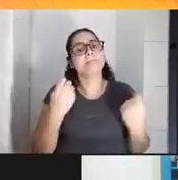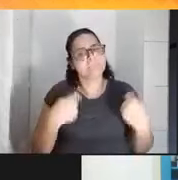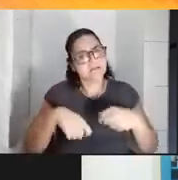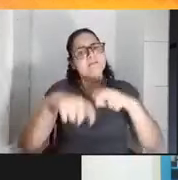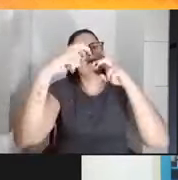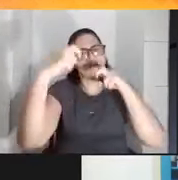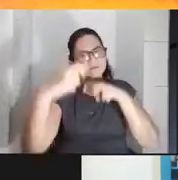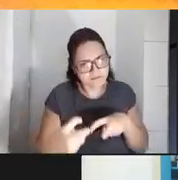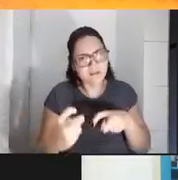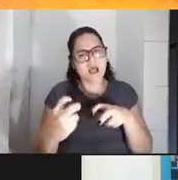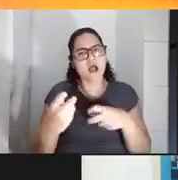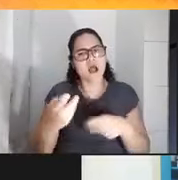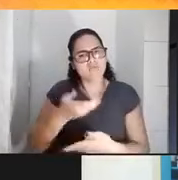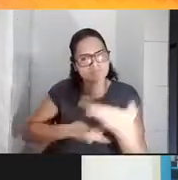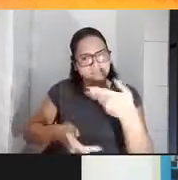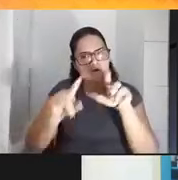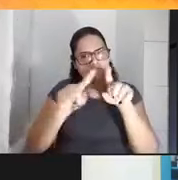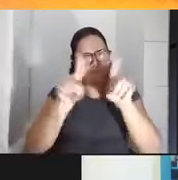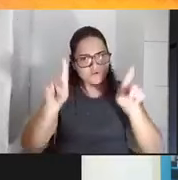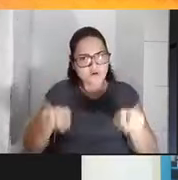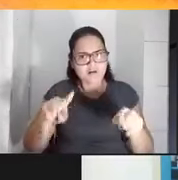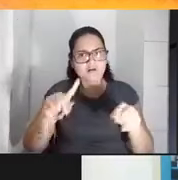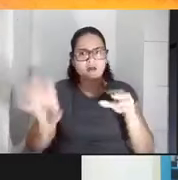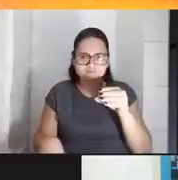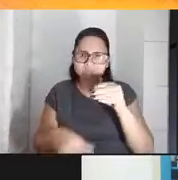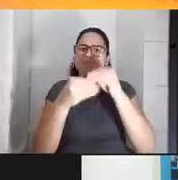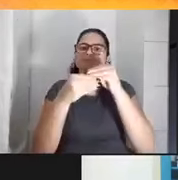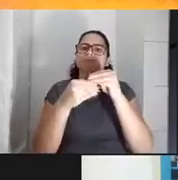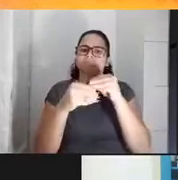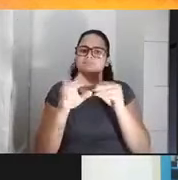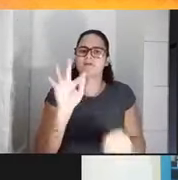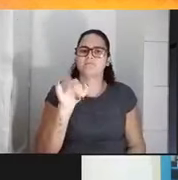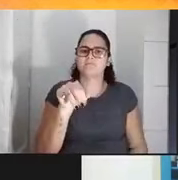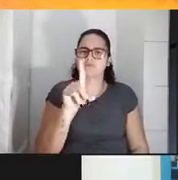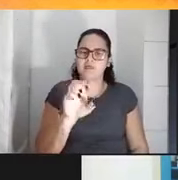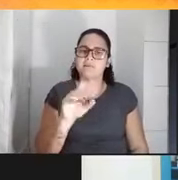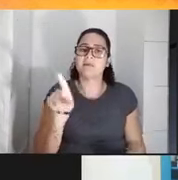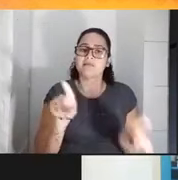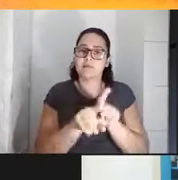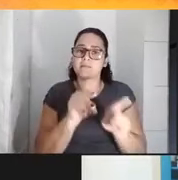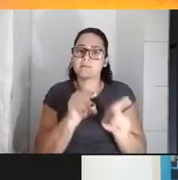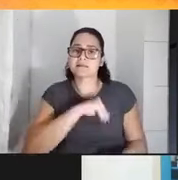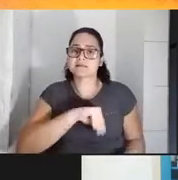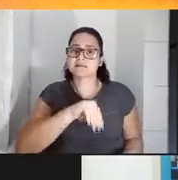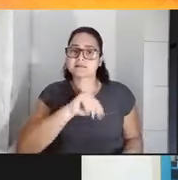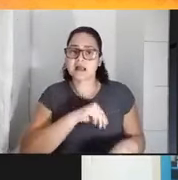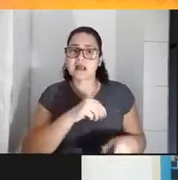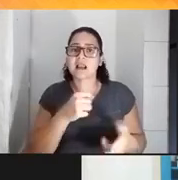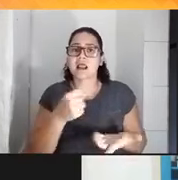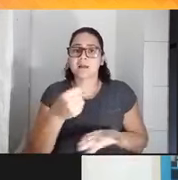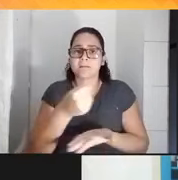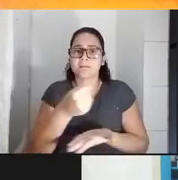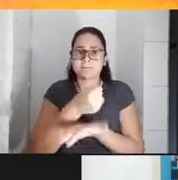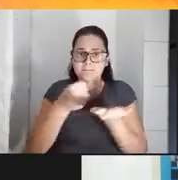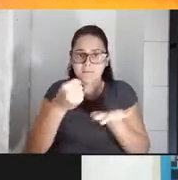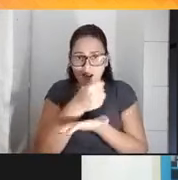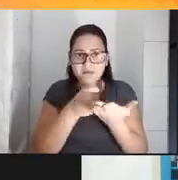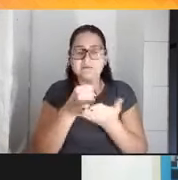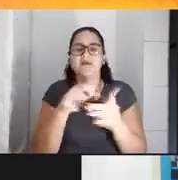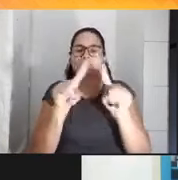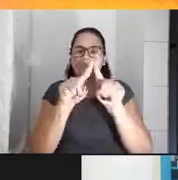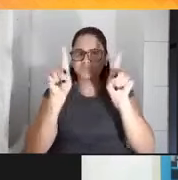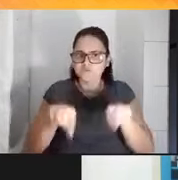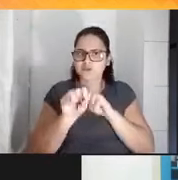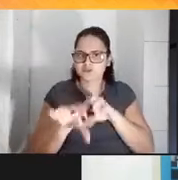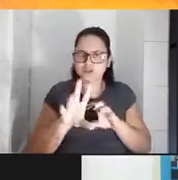os funcionários no novo Fundeb, incluir o piso salarial dos funcionários de escola, da educação. Então, assim,